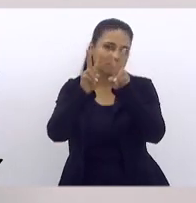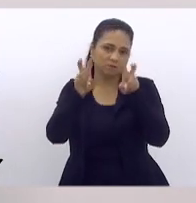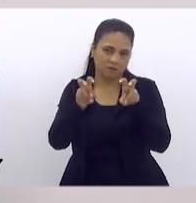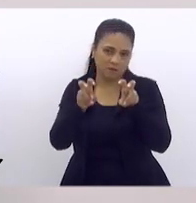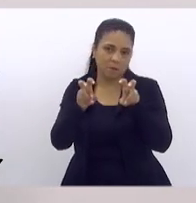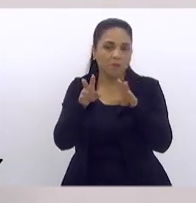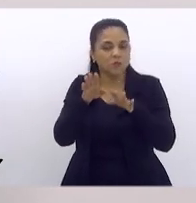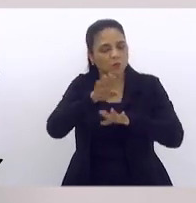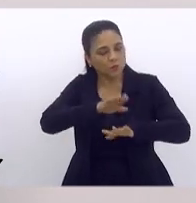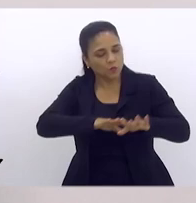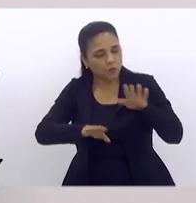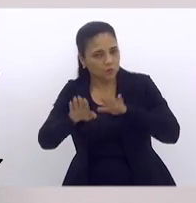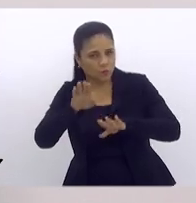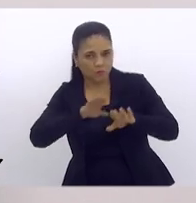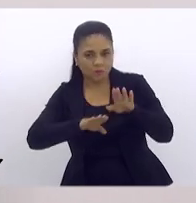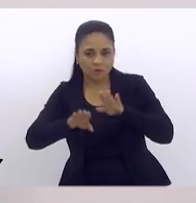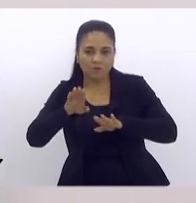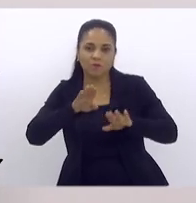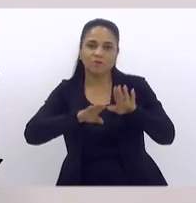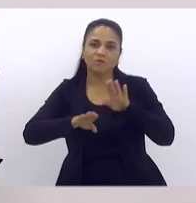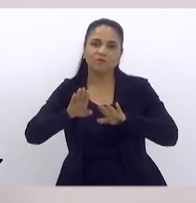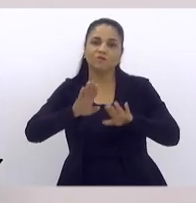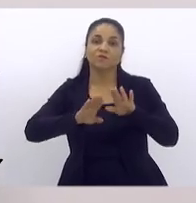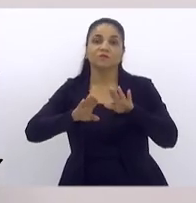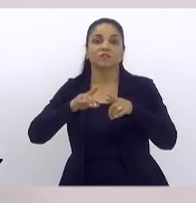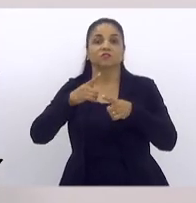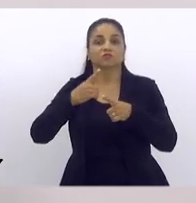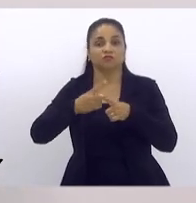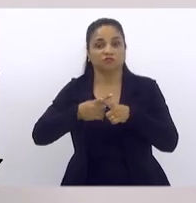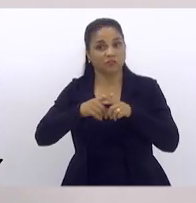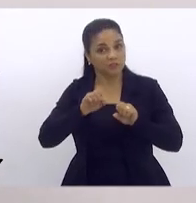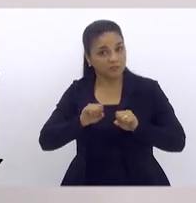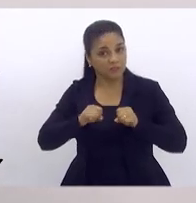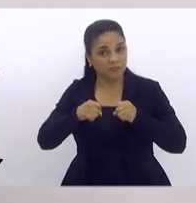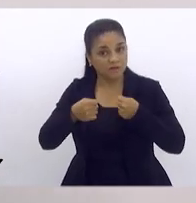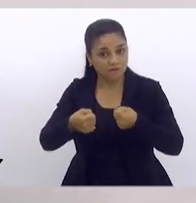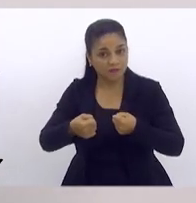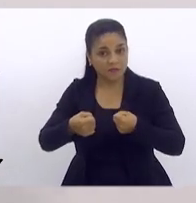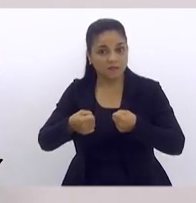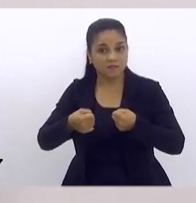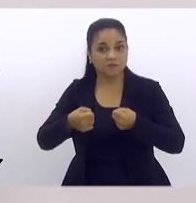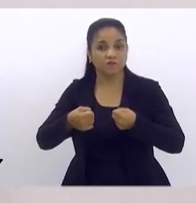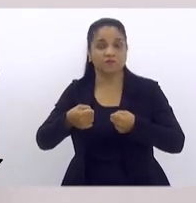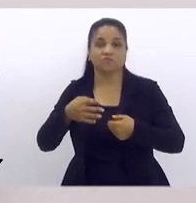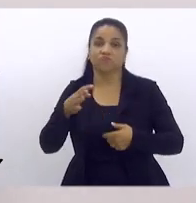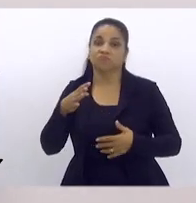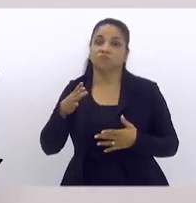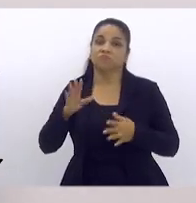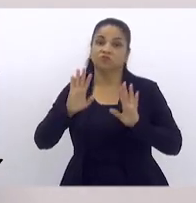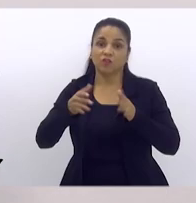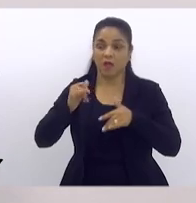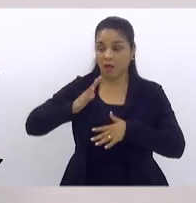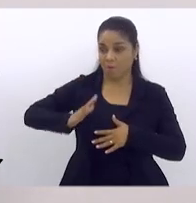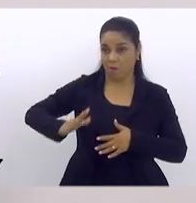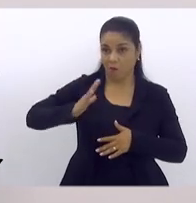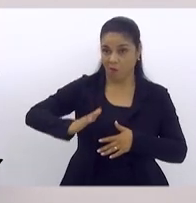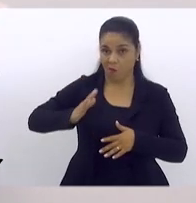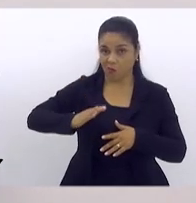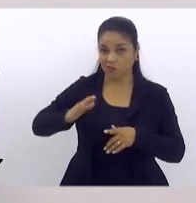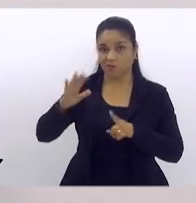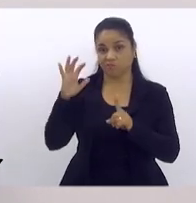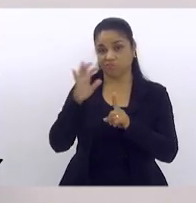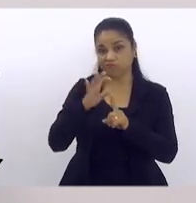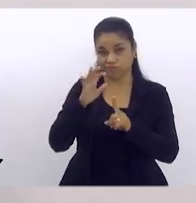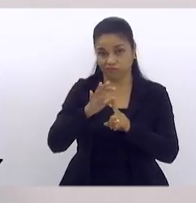porque a gente já fez aqui defesas intransigente das bolsas Ah mas todo mundo